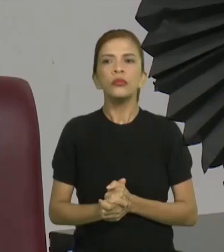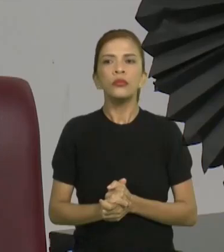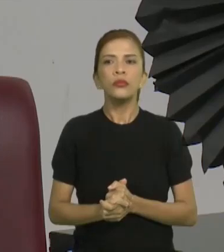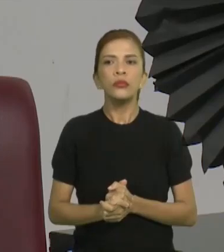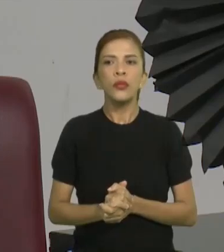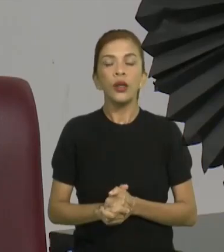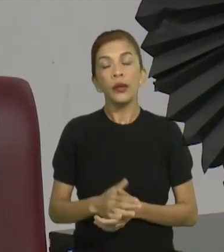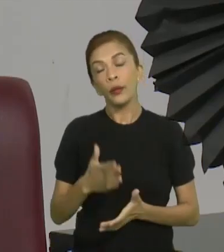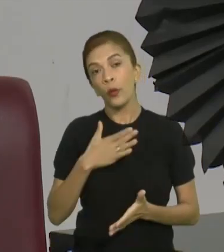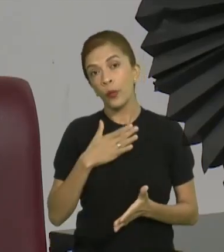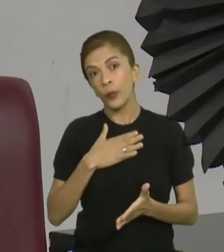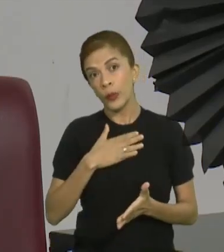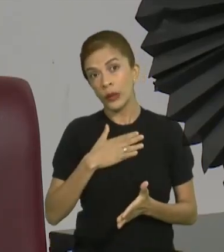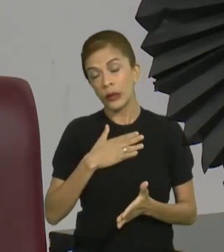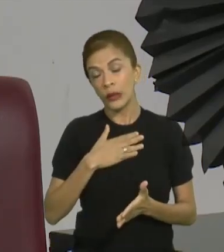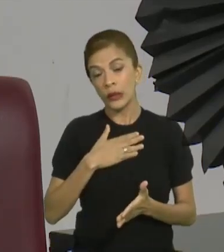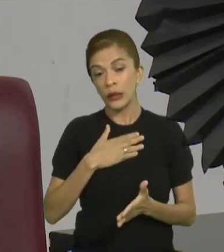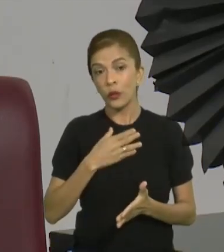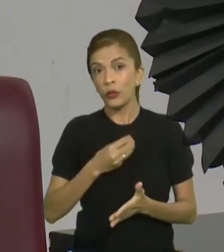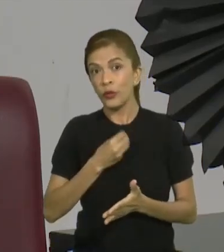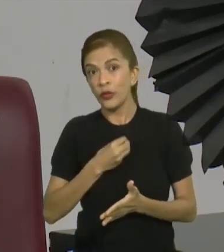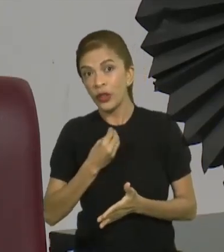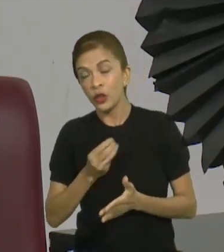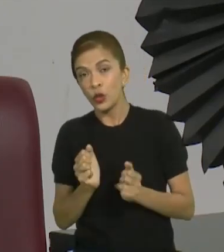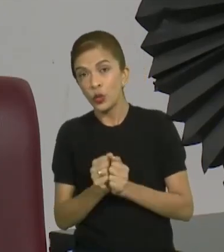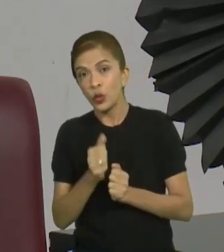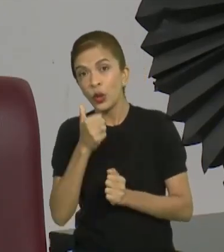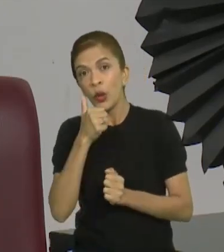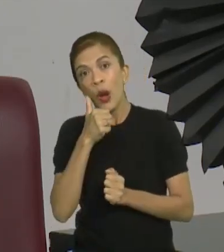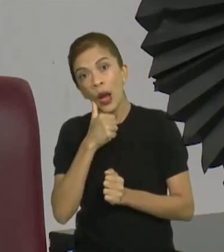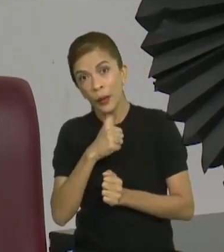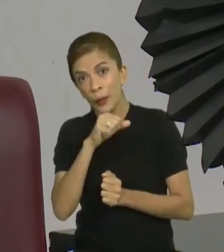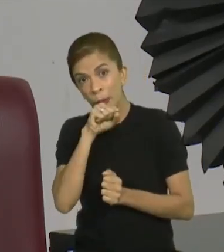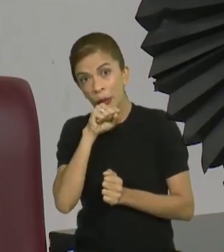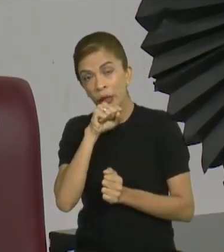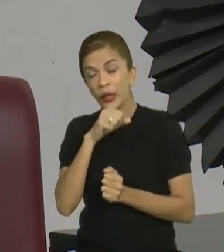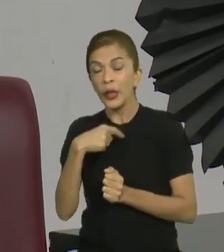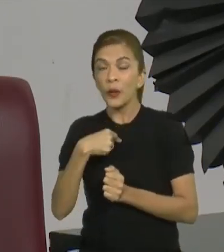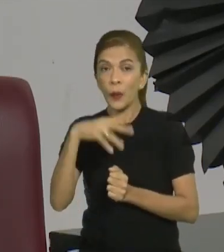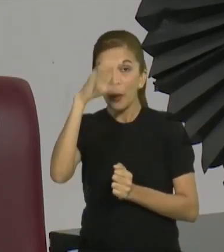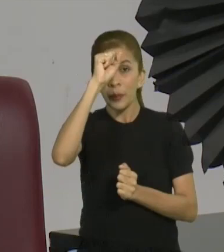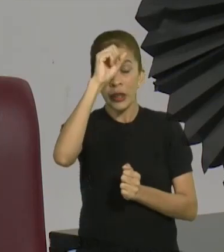não funciona. Porque como eu convivi muito com a minha mãe, então eu aprendi também. Eu digo,